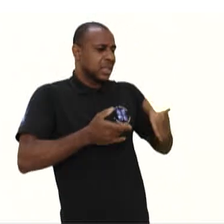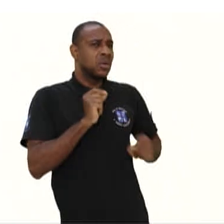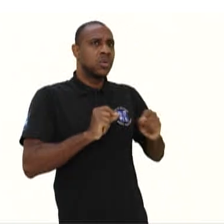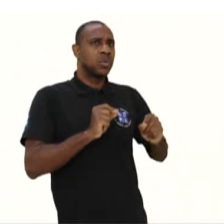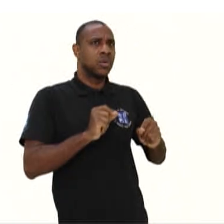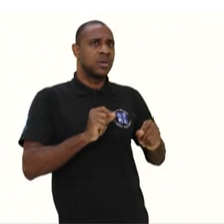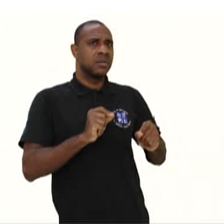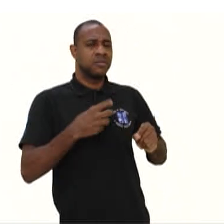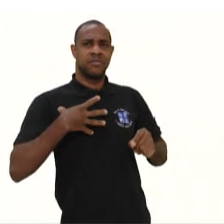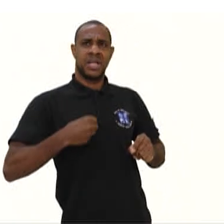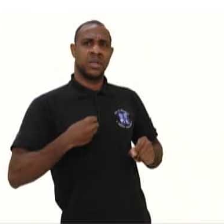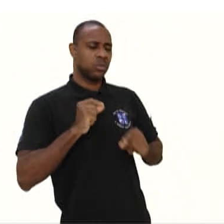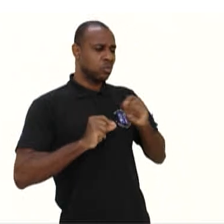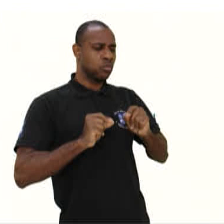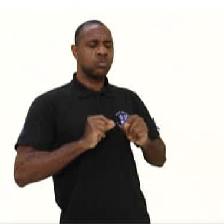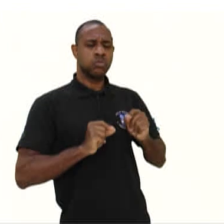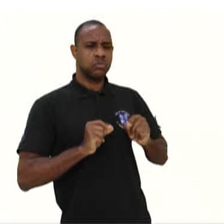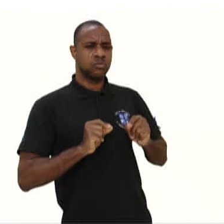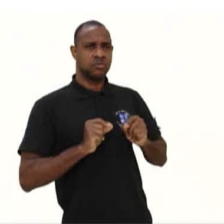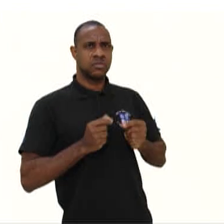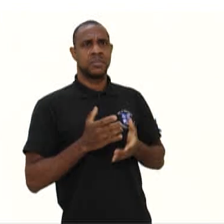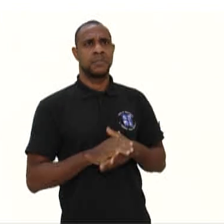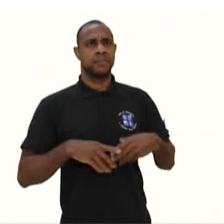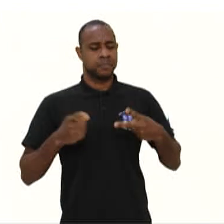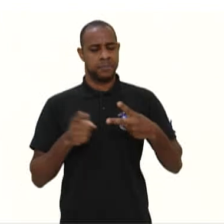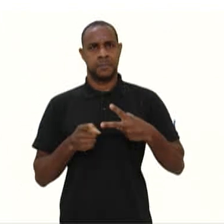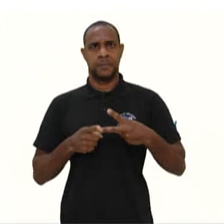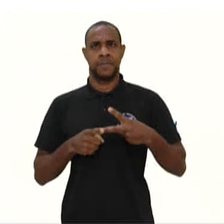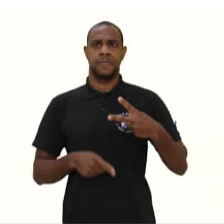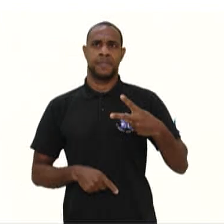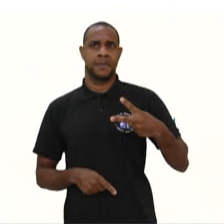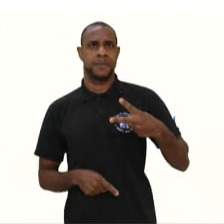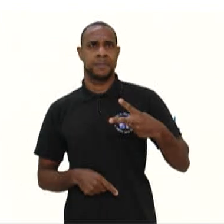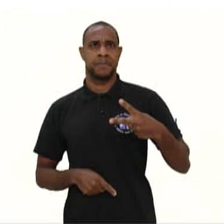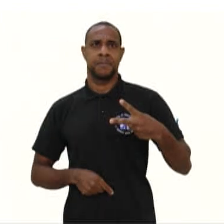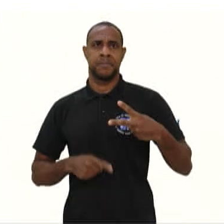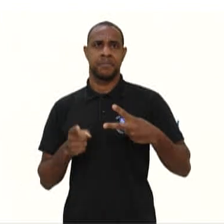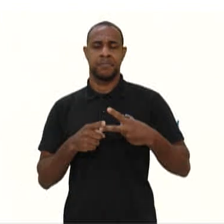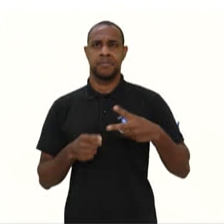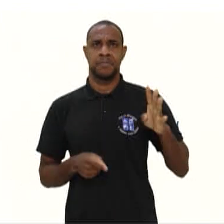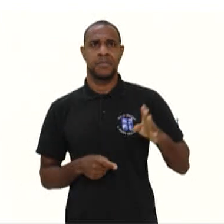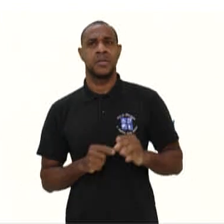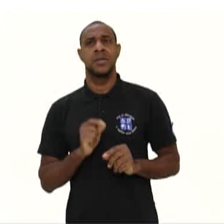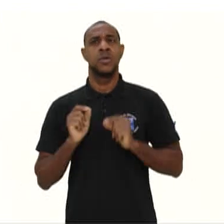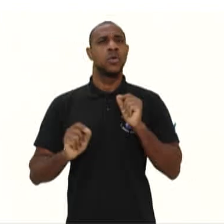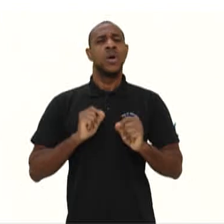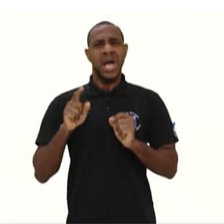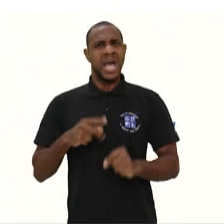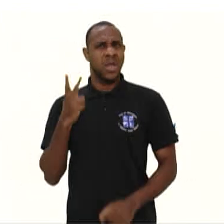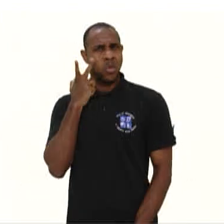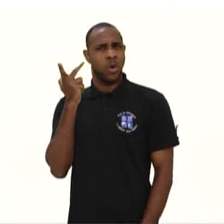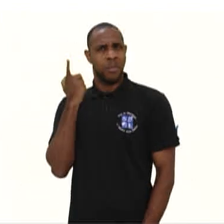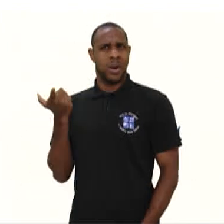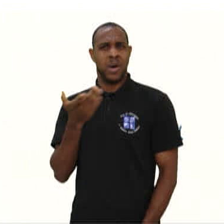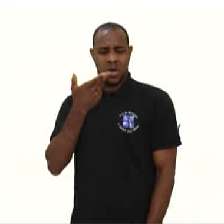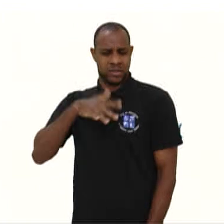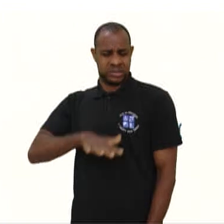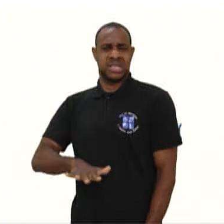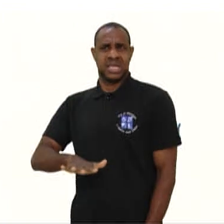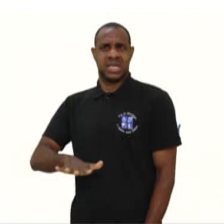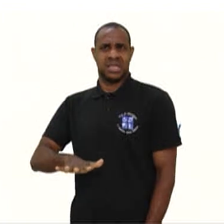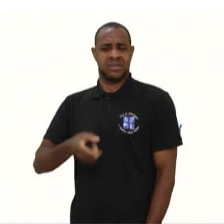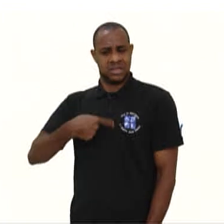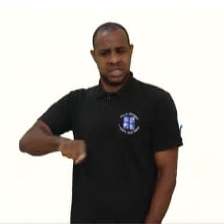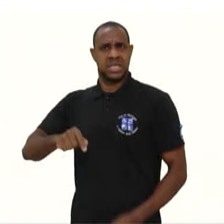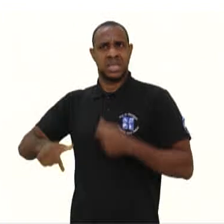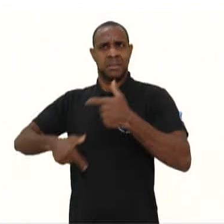com a sua filha? It's normal for children work with their mothers nowadays. É comum as crianças irem